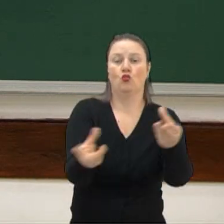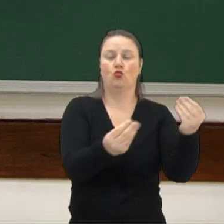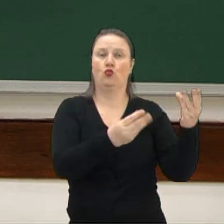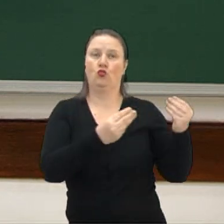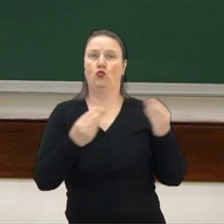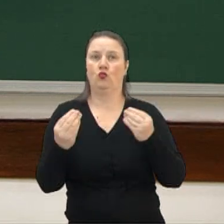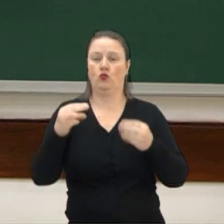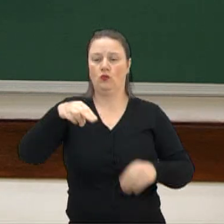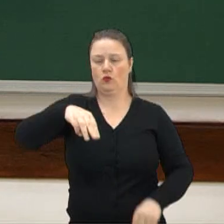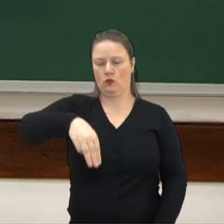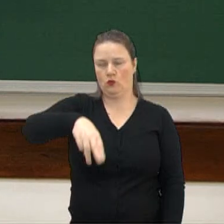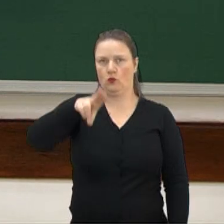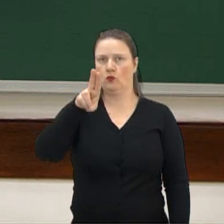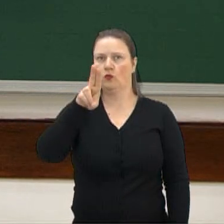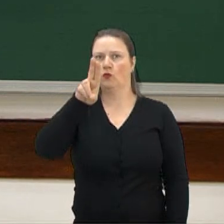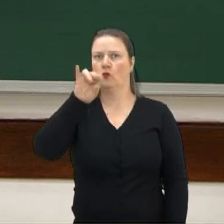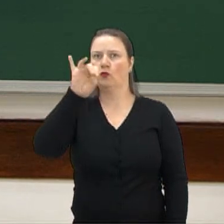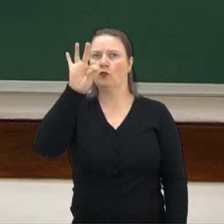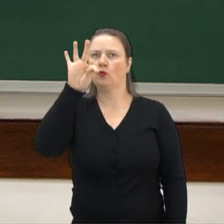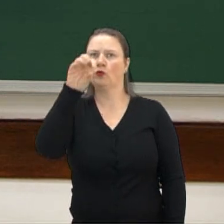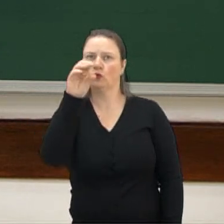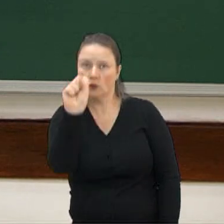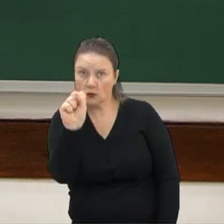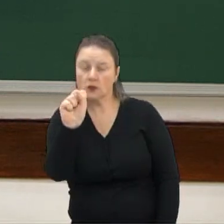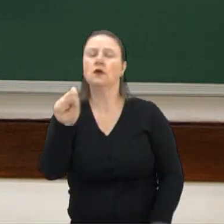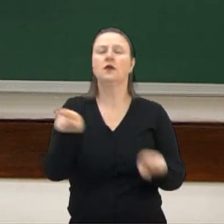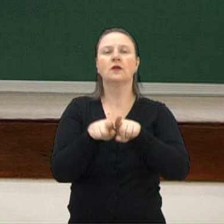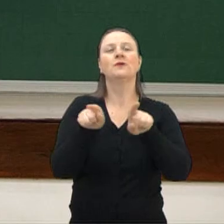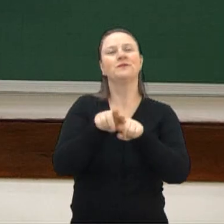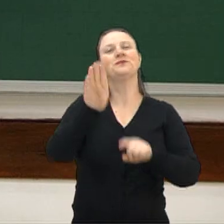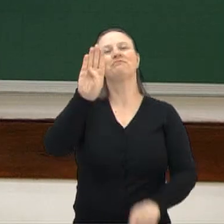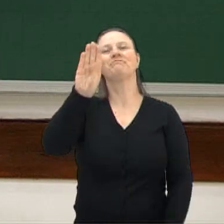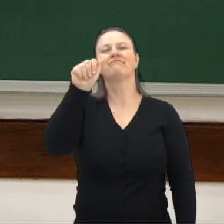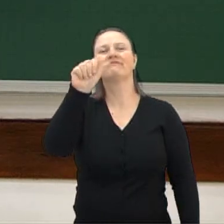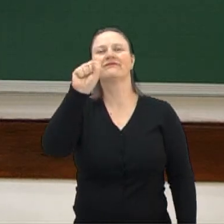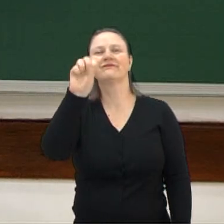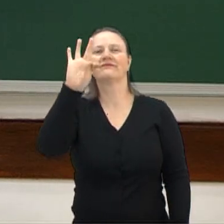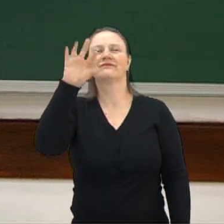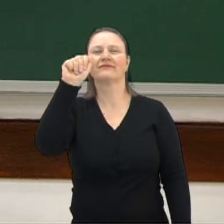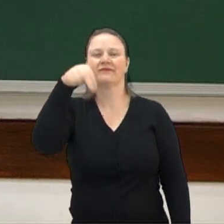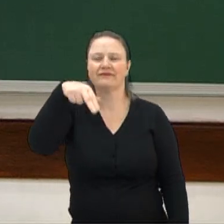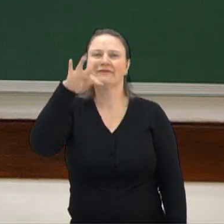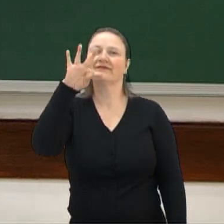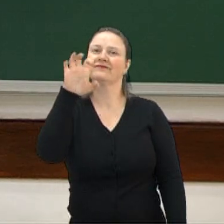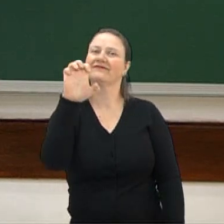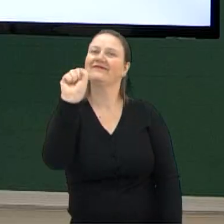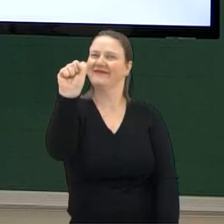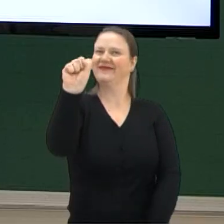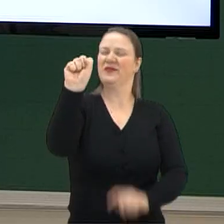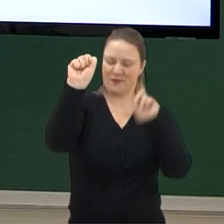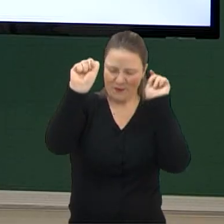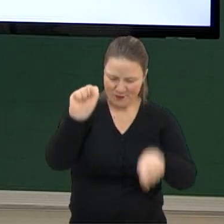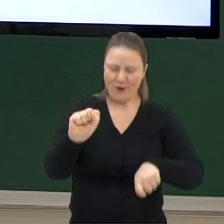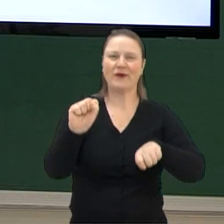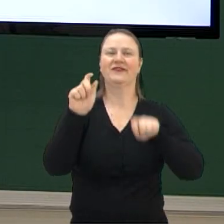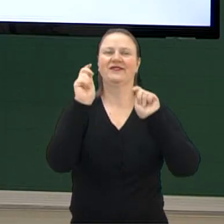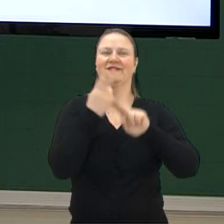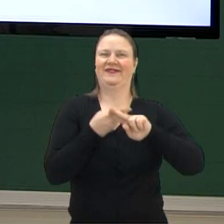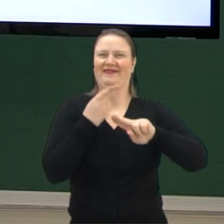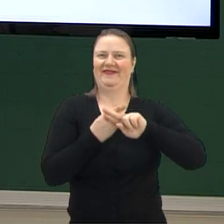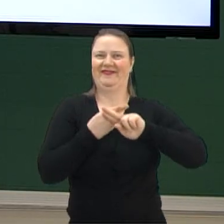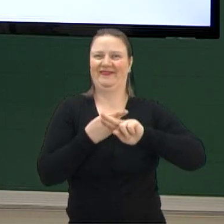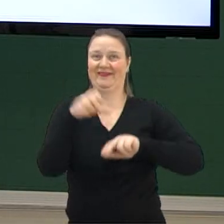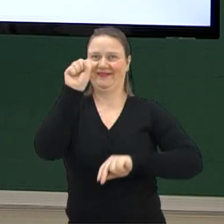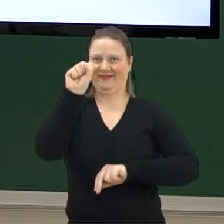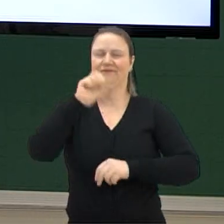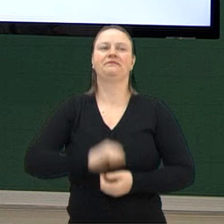alunos. Então, eu posso dizer bastantes alunos assistem à aula Paraná. E vamos rever o que nós vimos hoje.